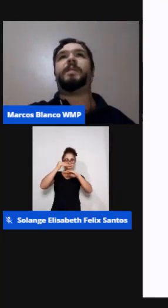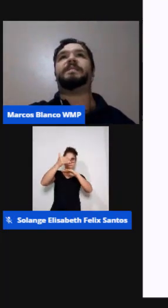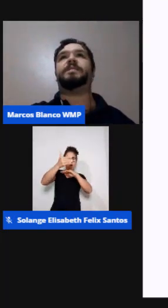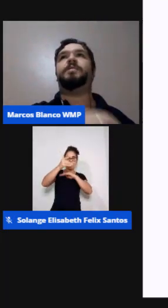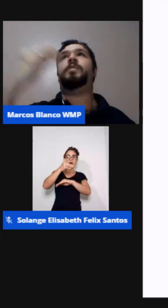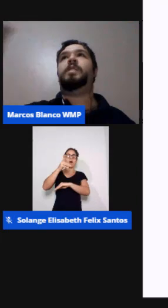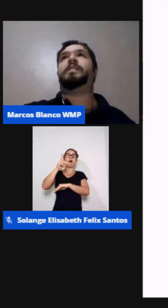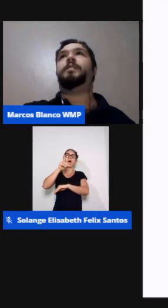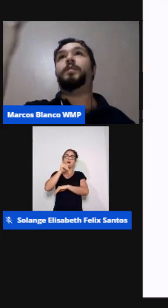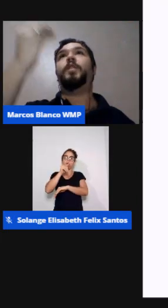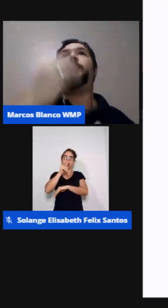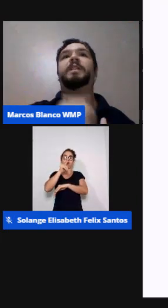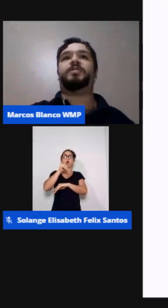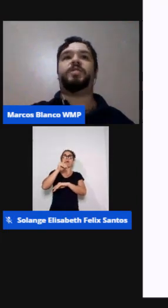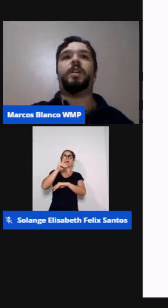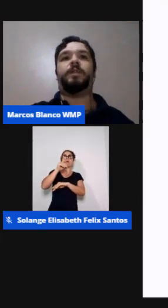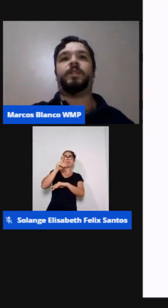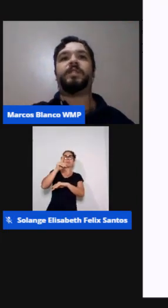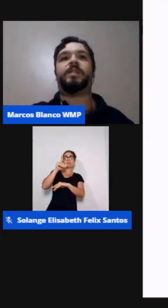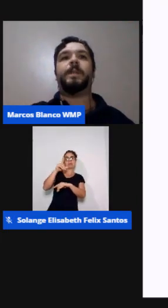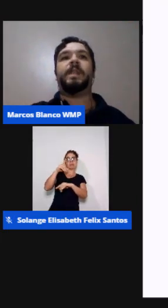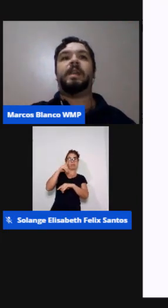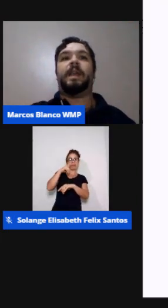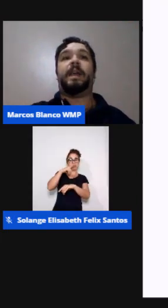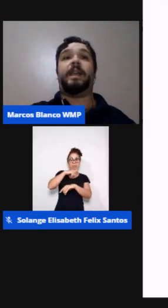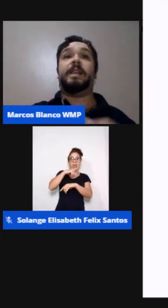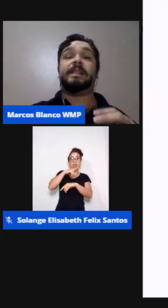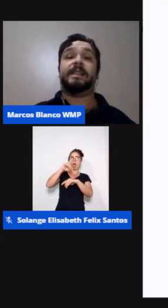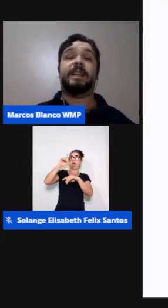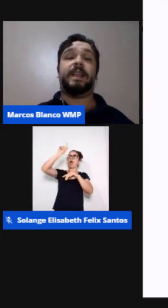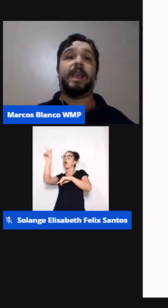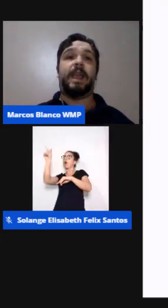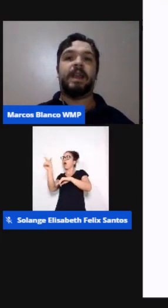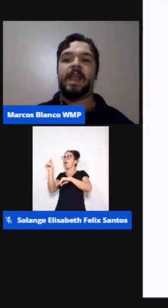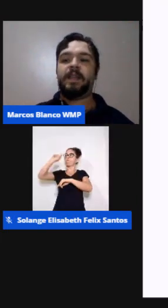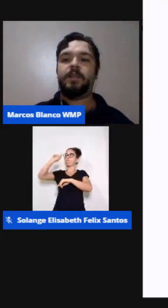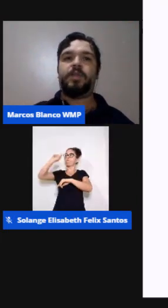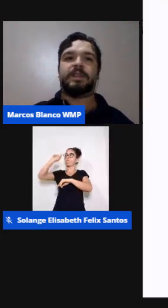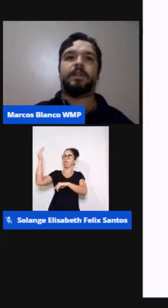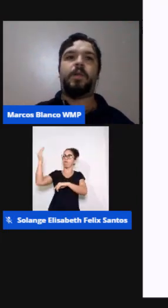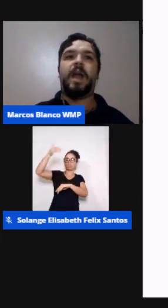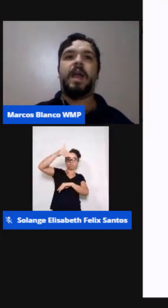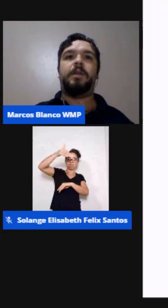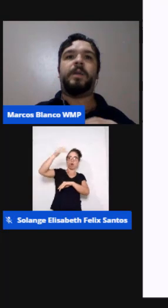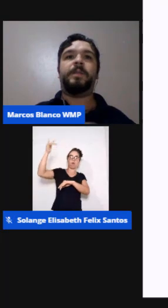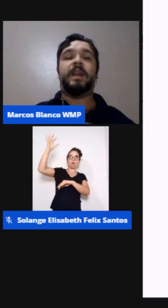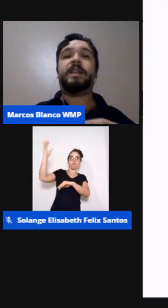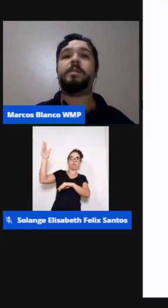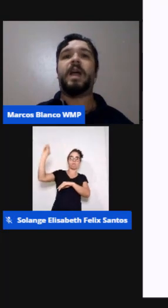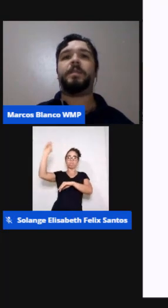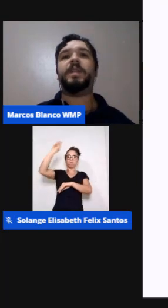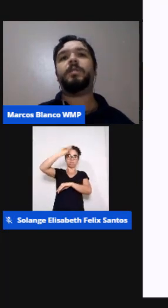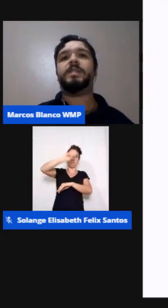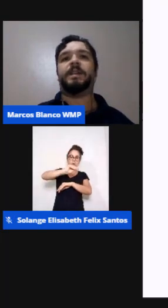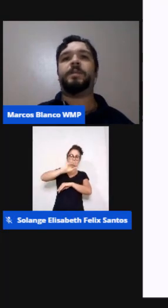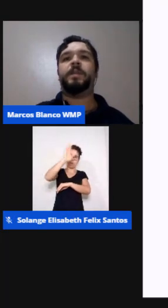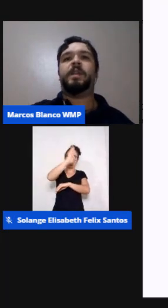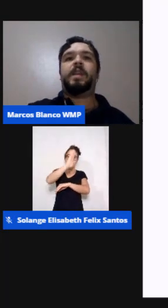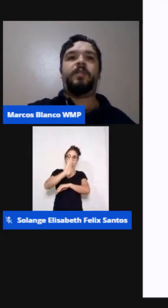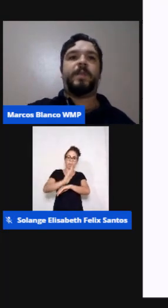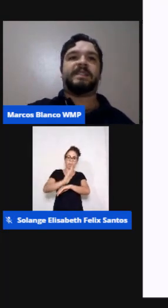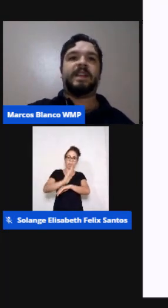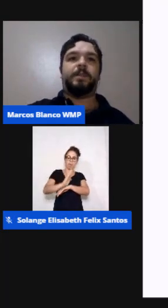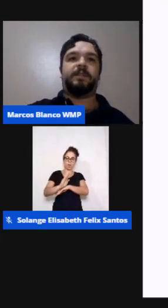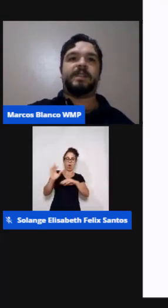África até o Brasil no formato de ovos. E assim que ele entra em contato com a água, ele tem uma rápida